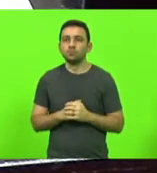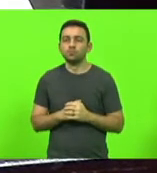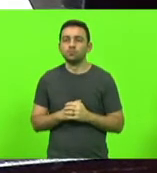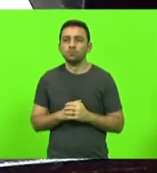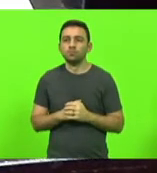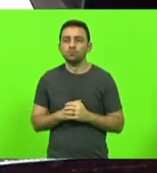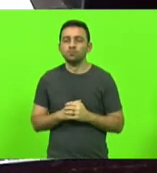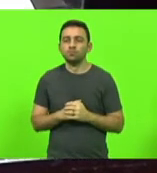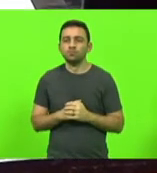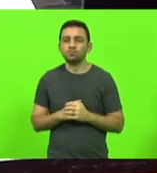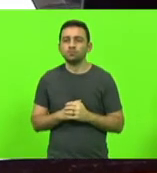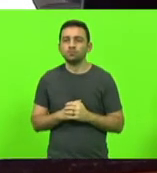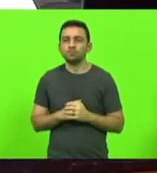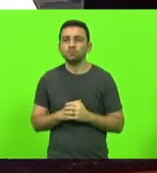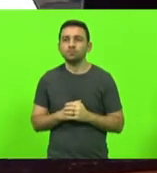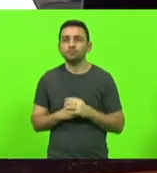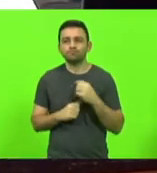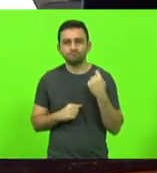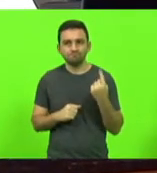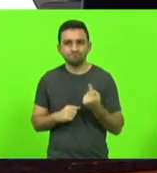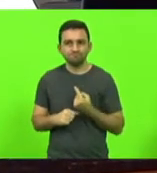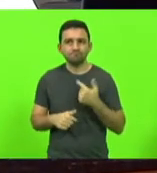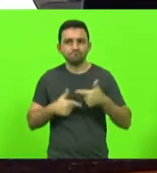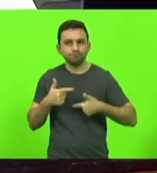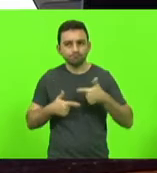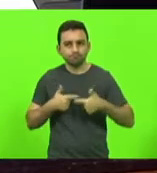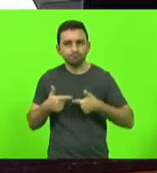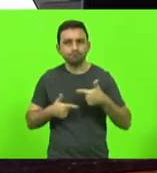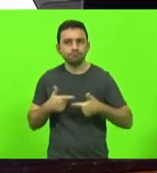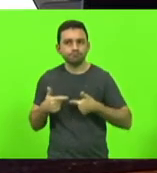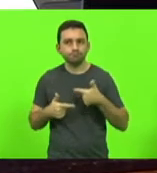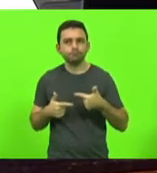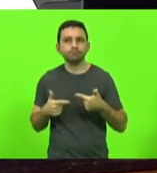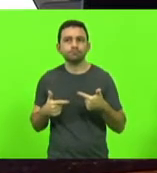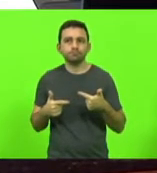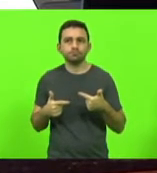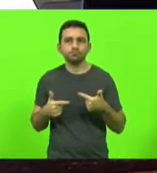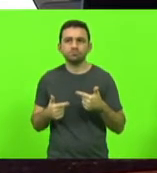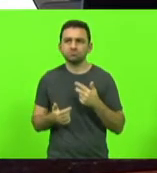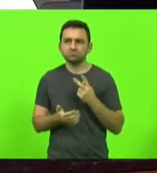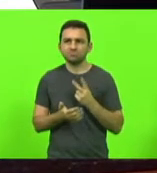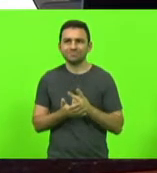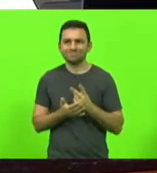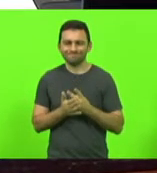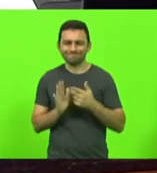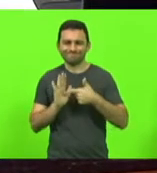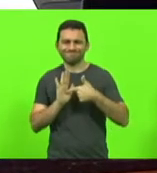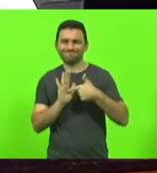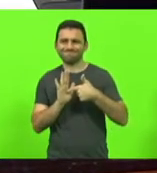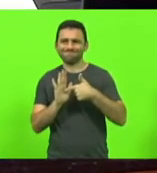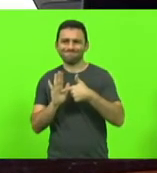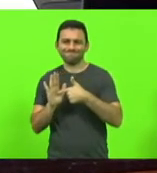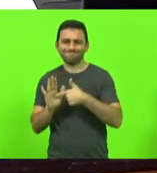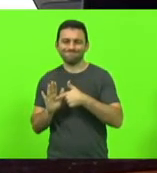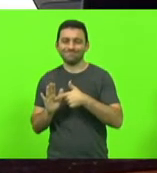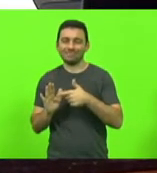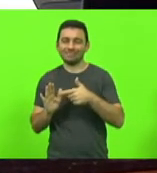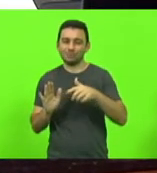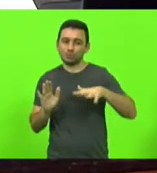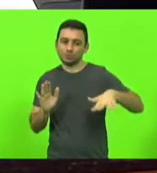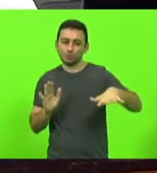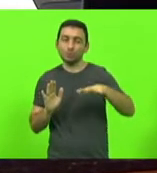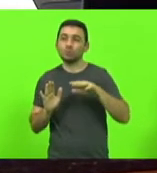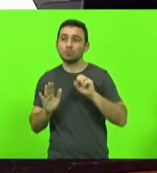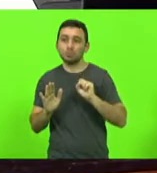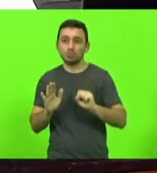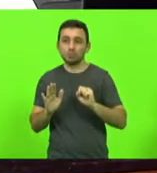nós, pela maneira que nós trabalhamos, nós somos pessoas que estamos expostas. Né? E ainda